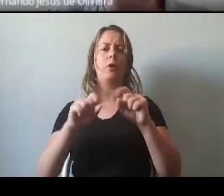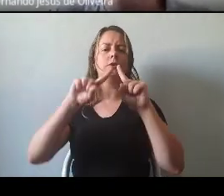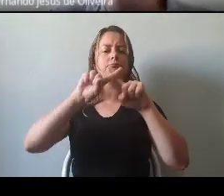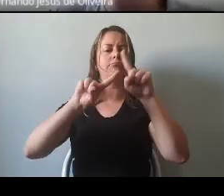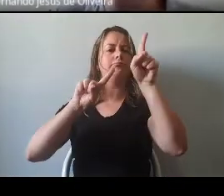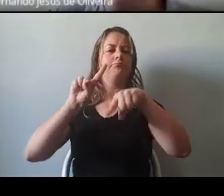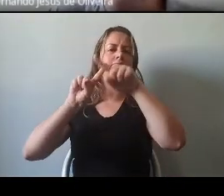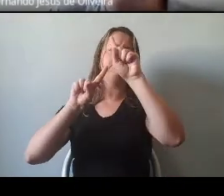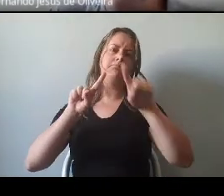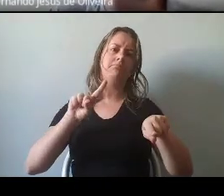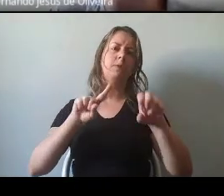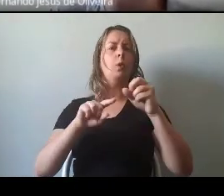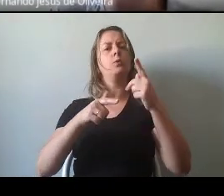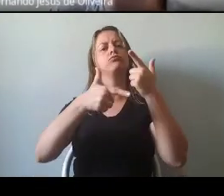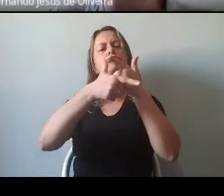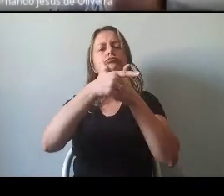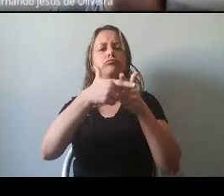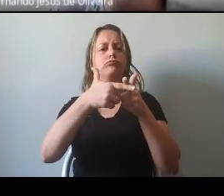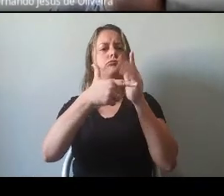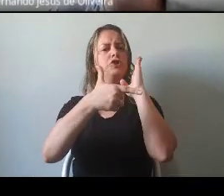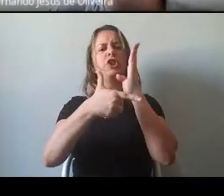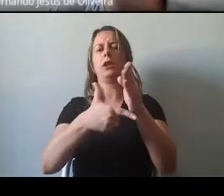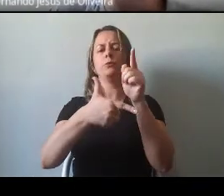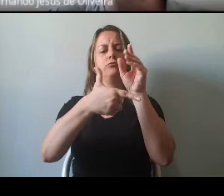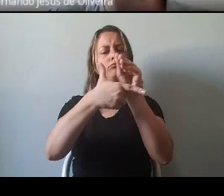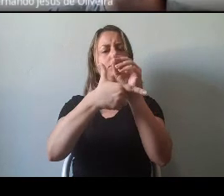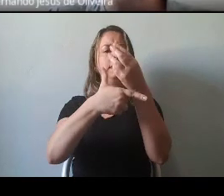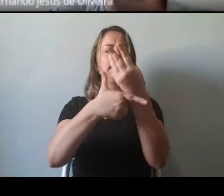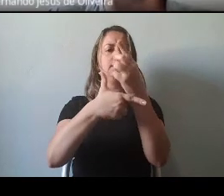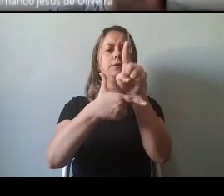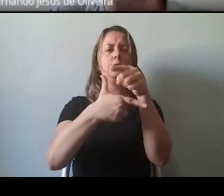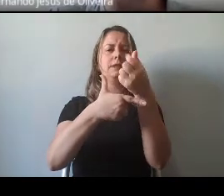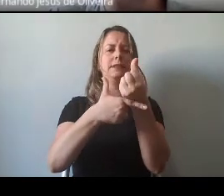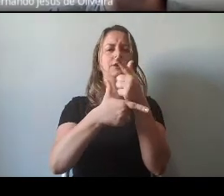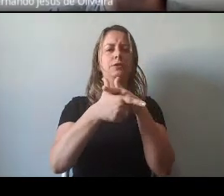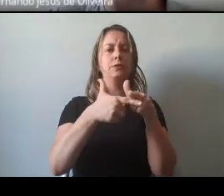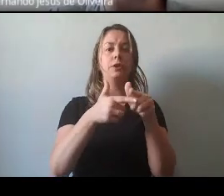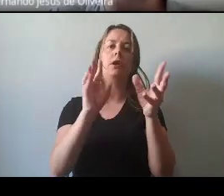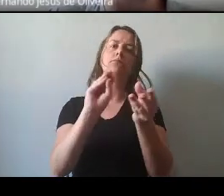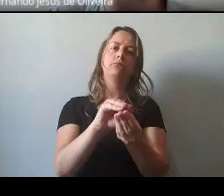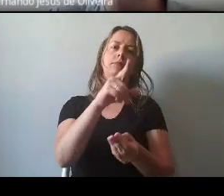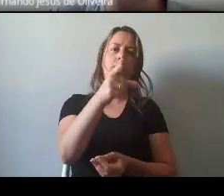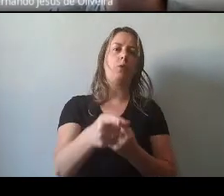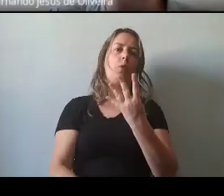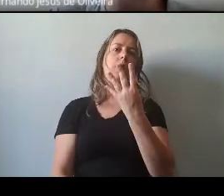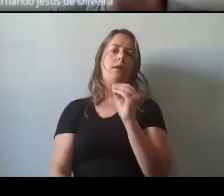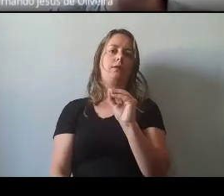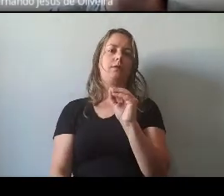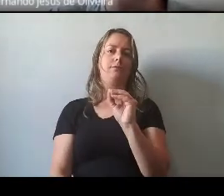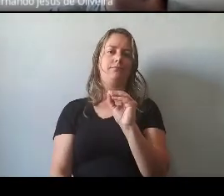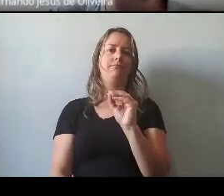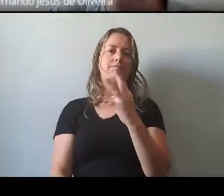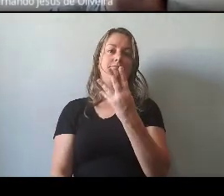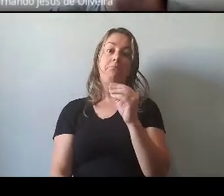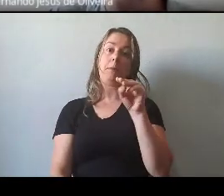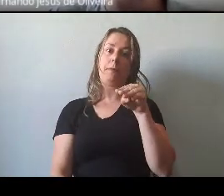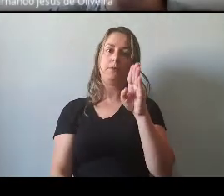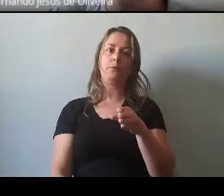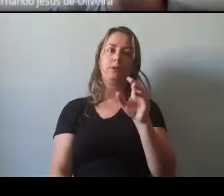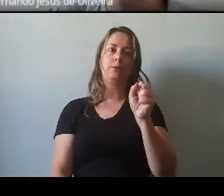3, ou se quiser só dividir por 3,6, né, vai dar 40 metros por segundo. Essa é a velocidade